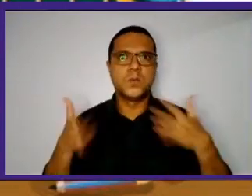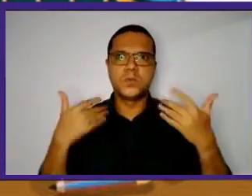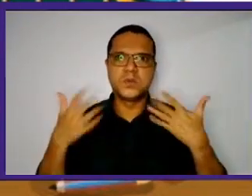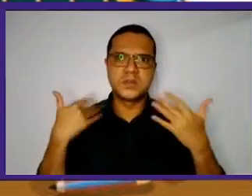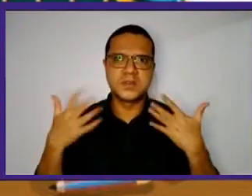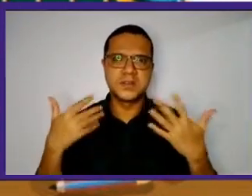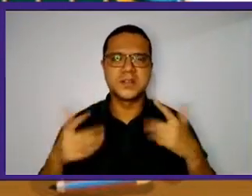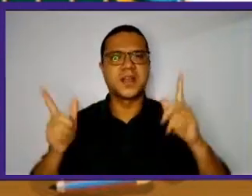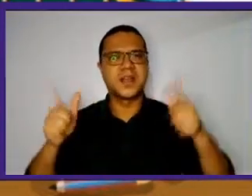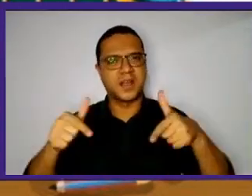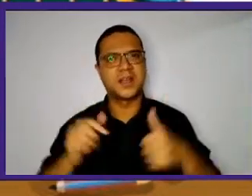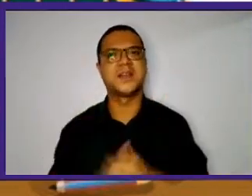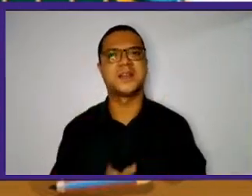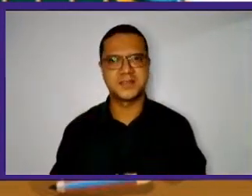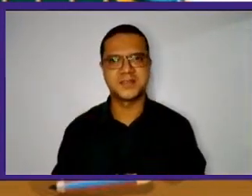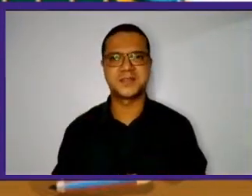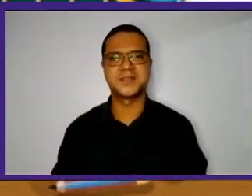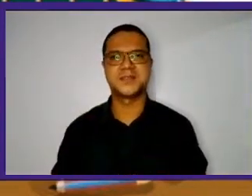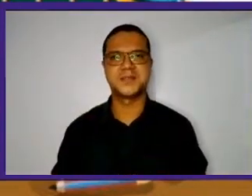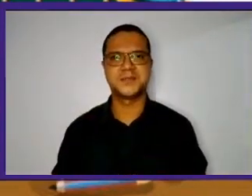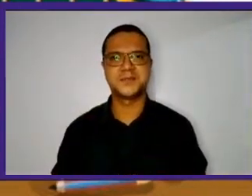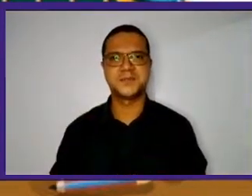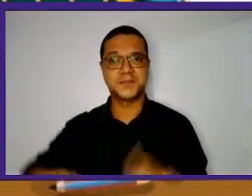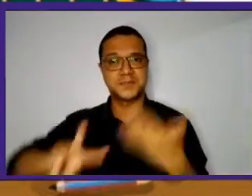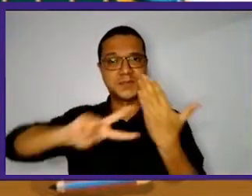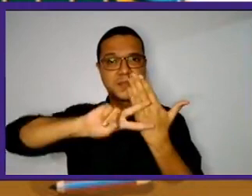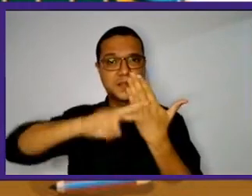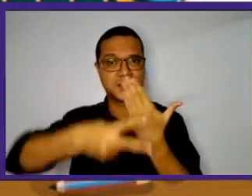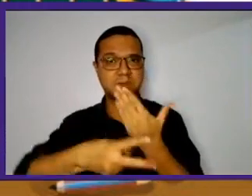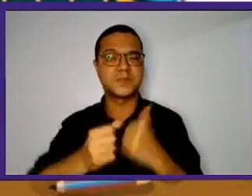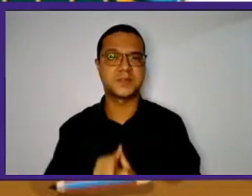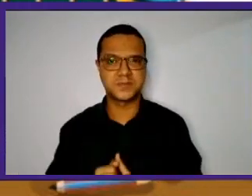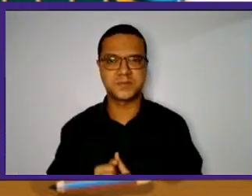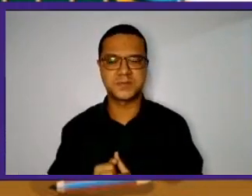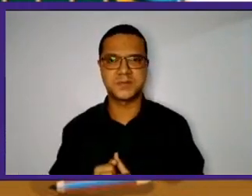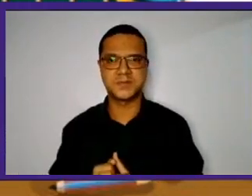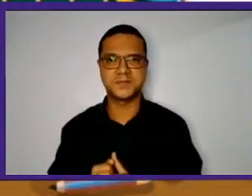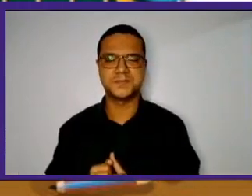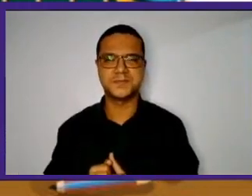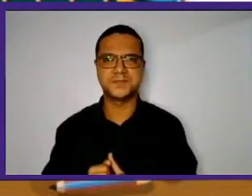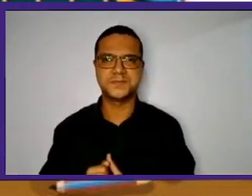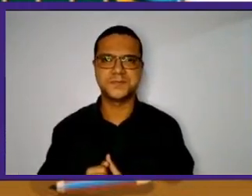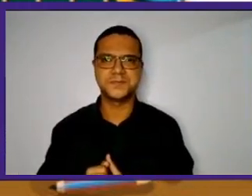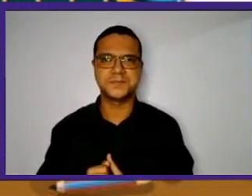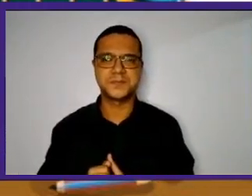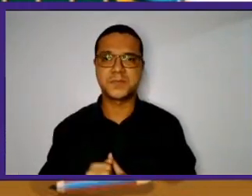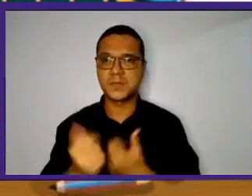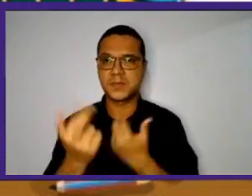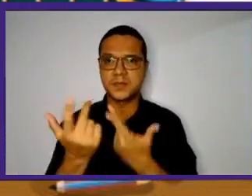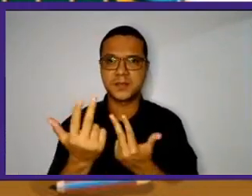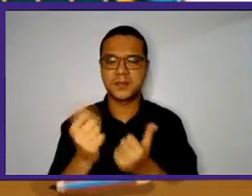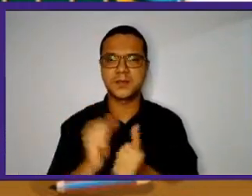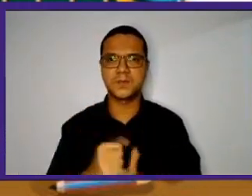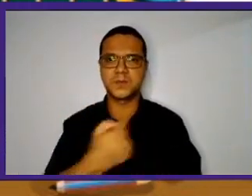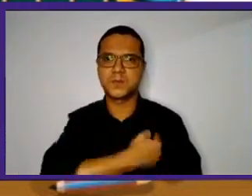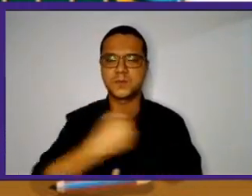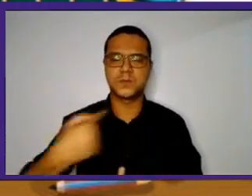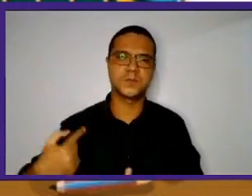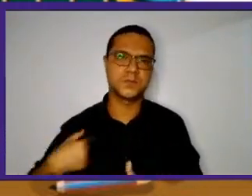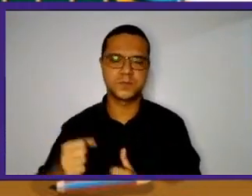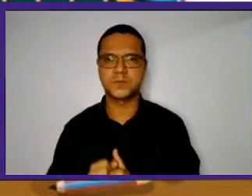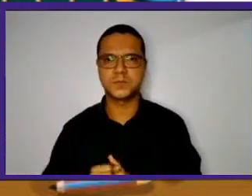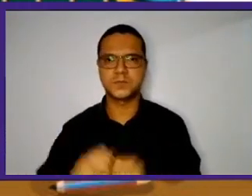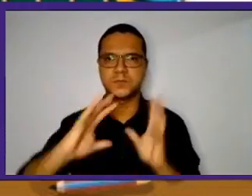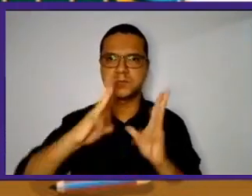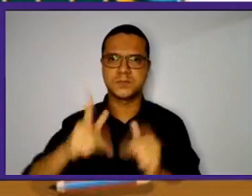calor. Aí o efeito estufa que o teu cobertor fez vai te, ao invés de te ajudar, vai te prejudicar. O mesmo está acontecendo com o nosso planeta.